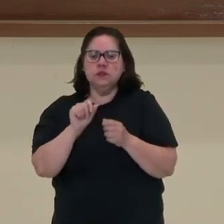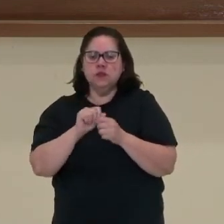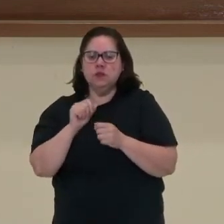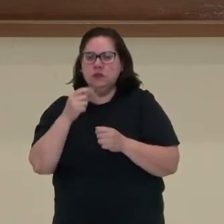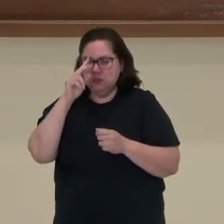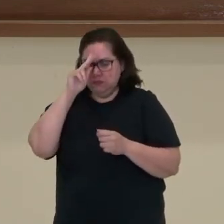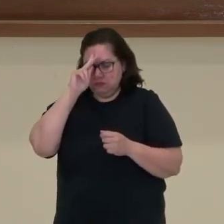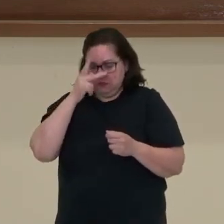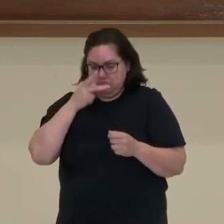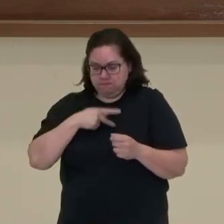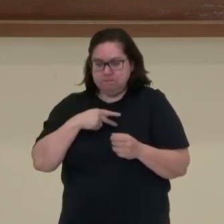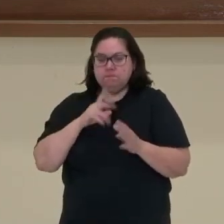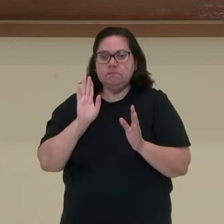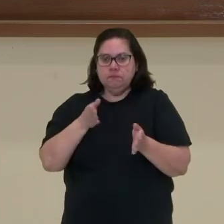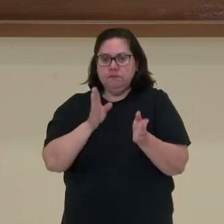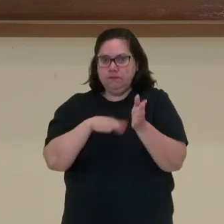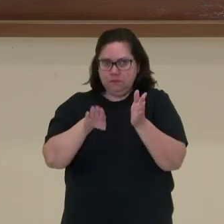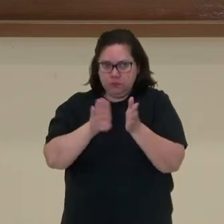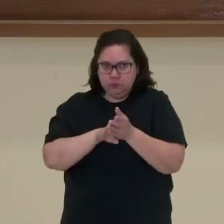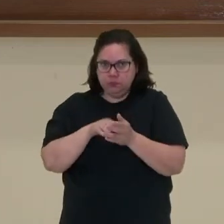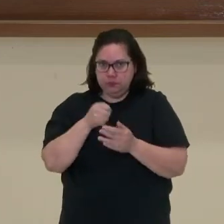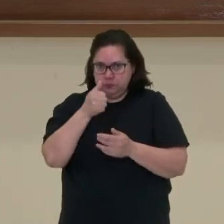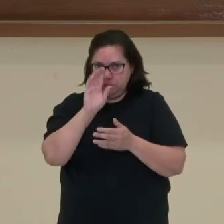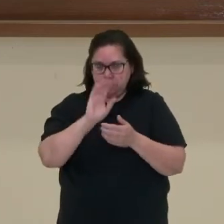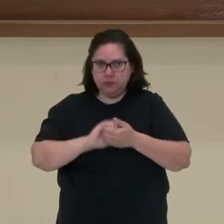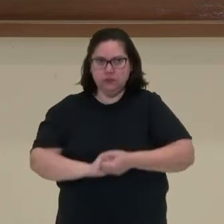outra reflexão e já se encontramos. Até daqui a pouquinho.